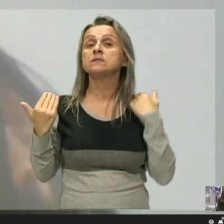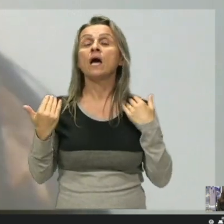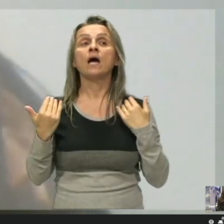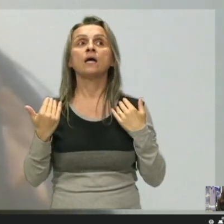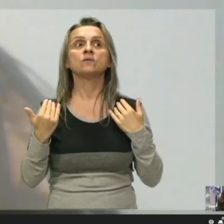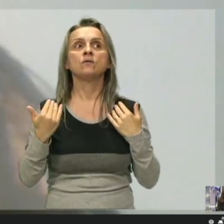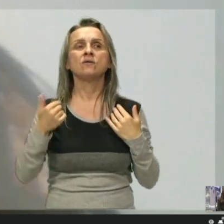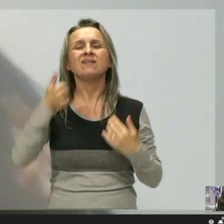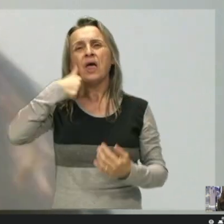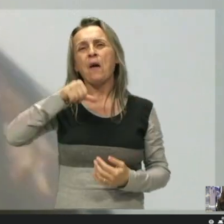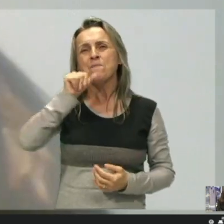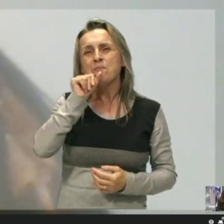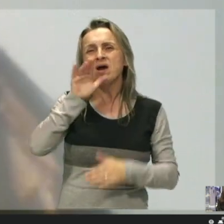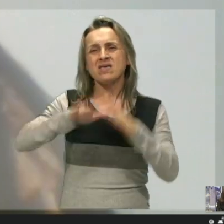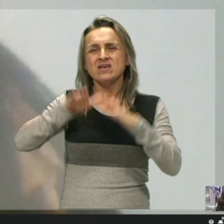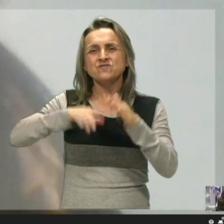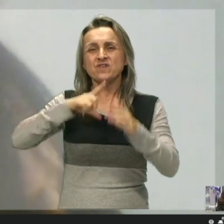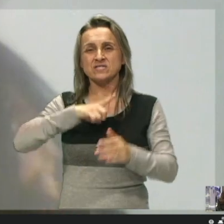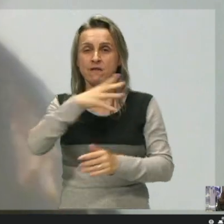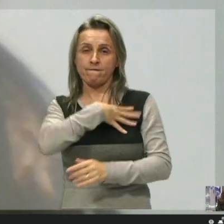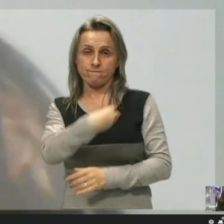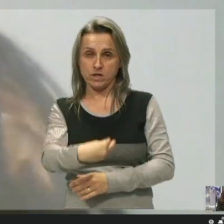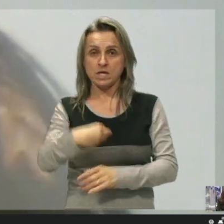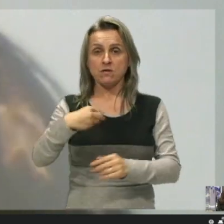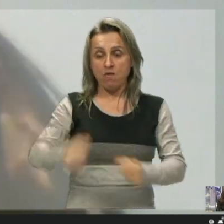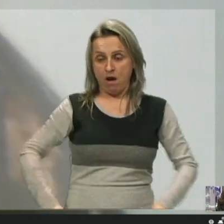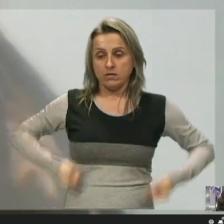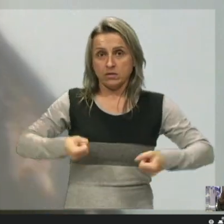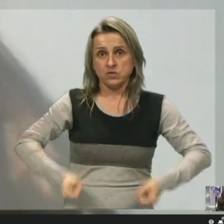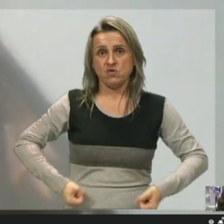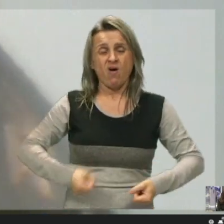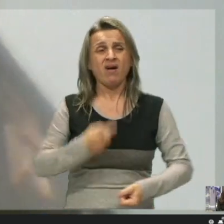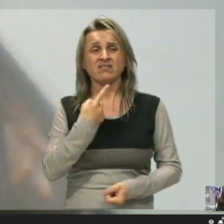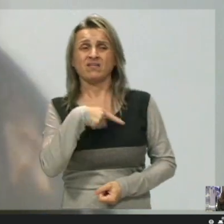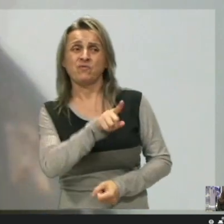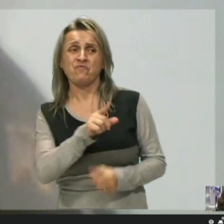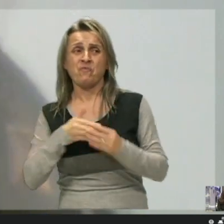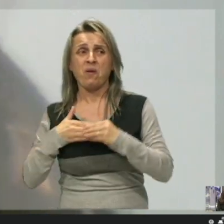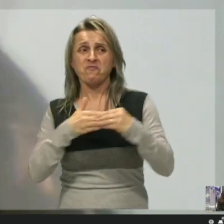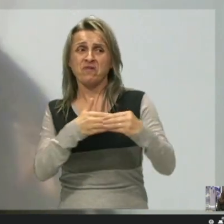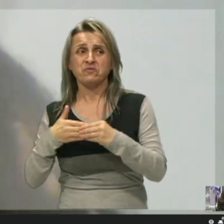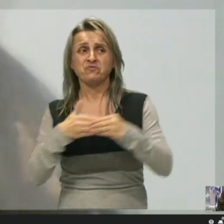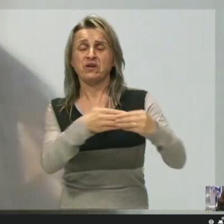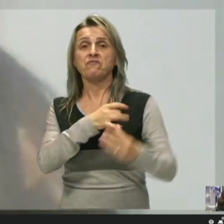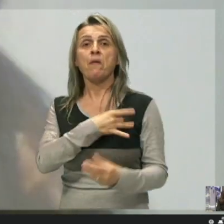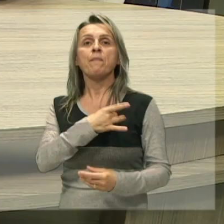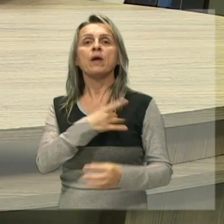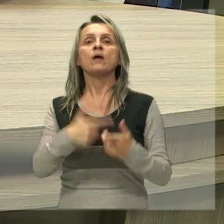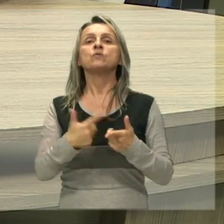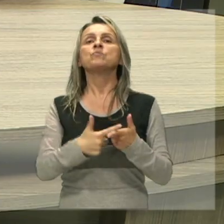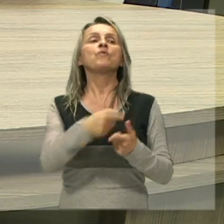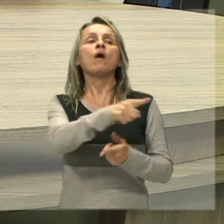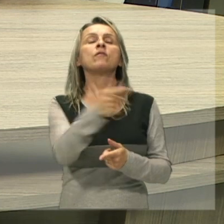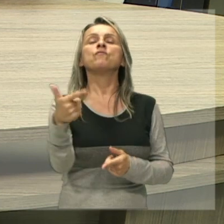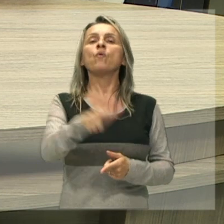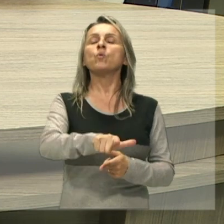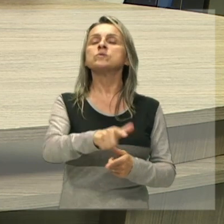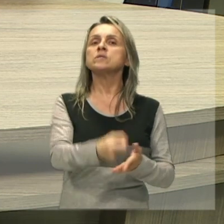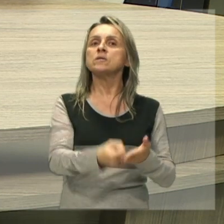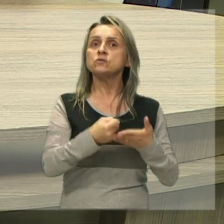ponto o outro entende. Ele tem o direito à convivência, ele tem o direito de estar naquele espaço. Ele tem o direito de